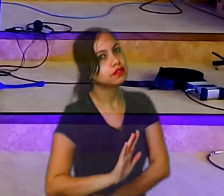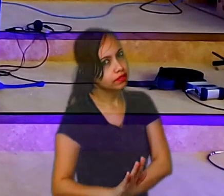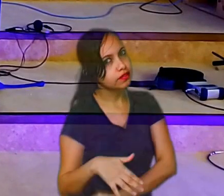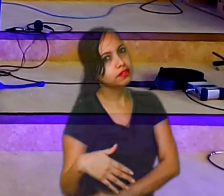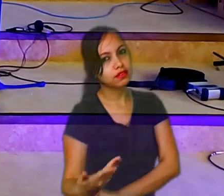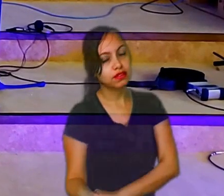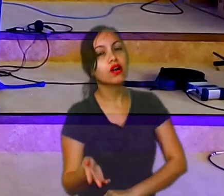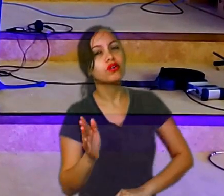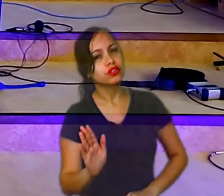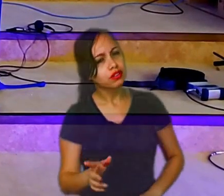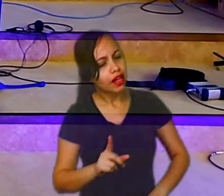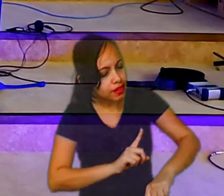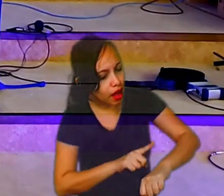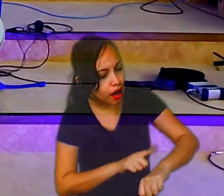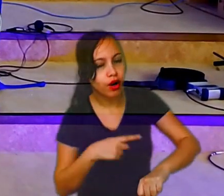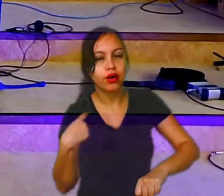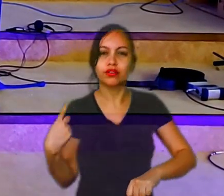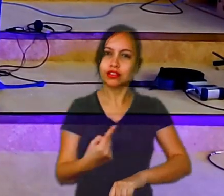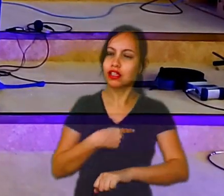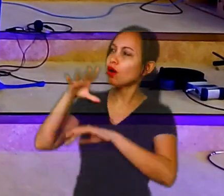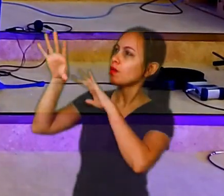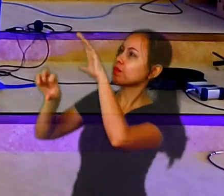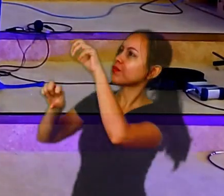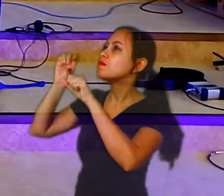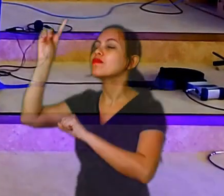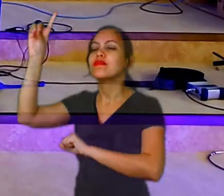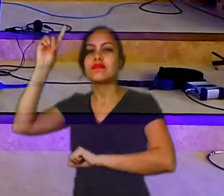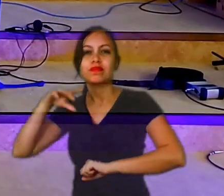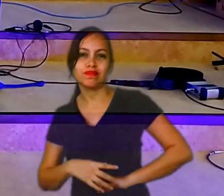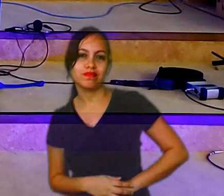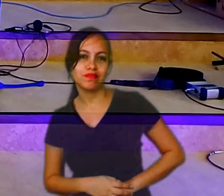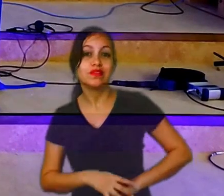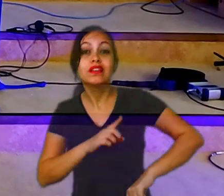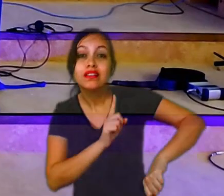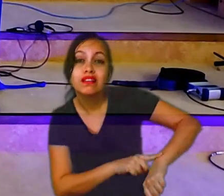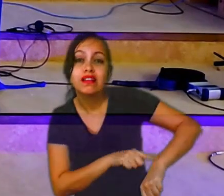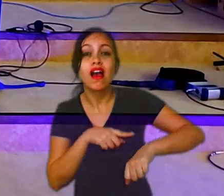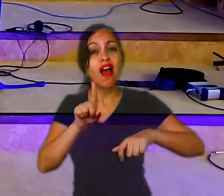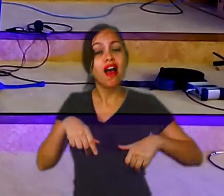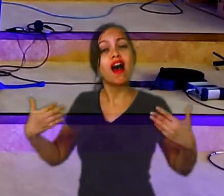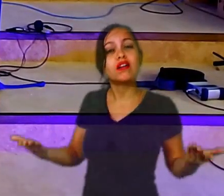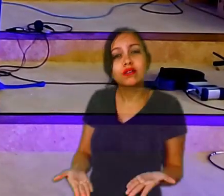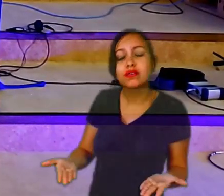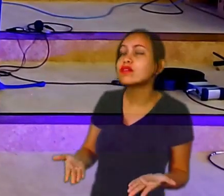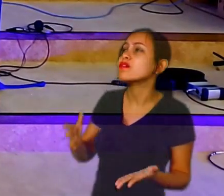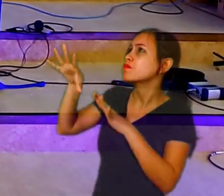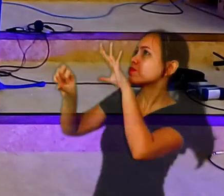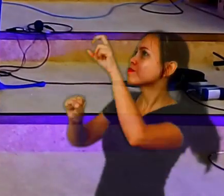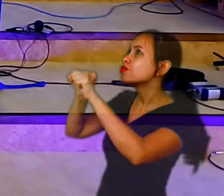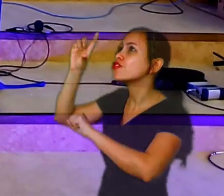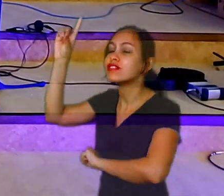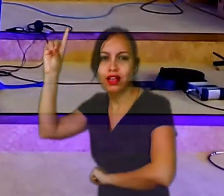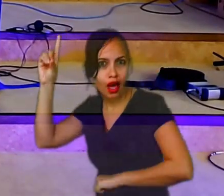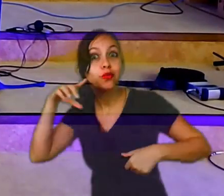chegado, queridos, de nós buscarmos o Senhor. O tempo é agora de buscarmos o Senhor.